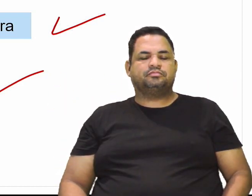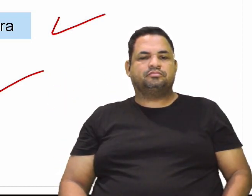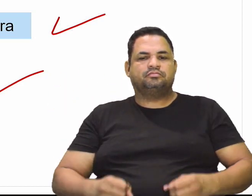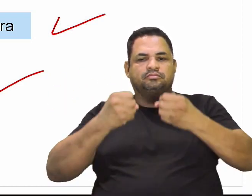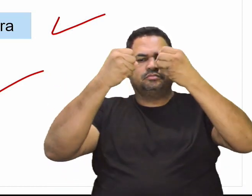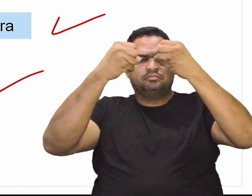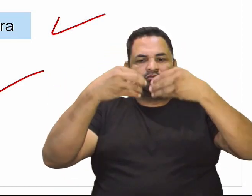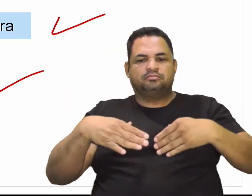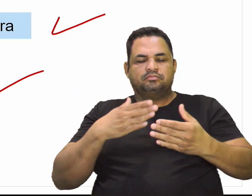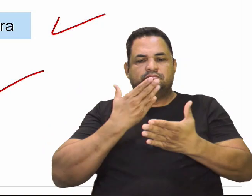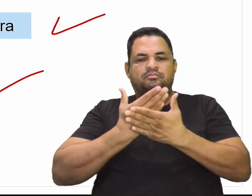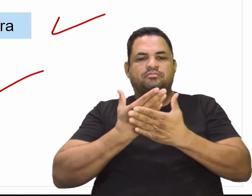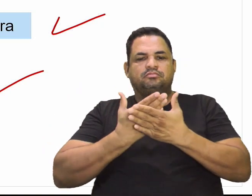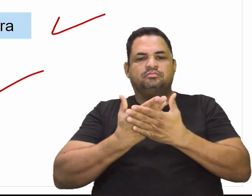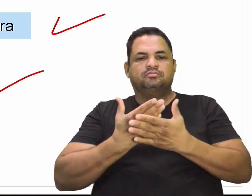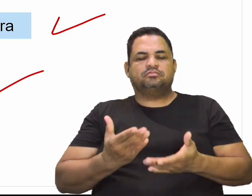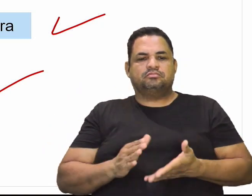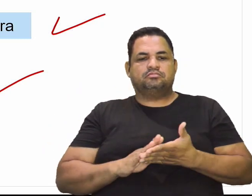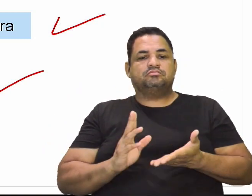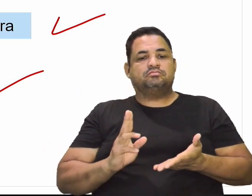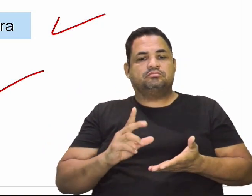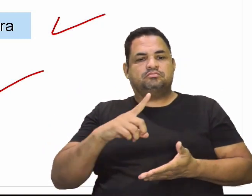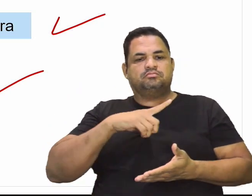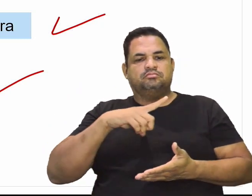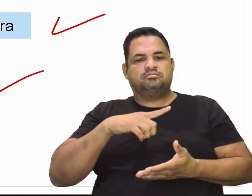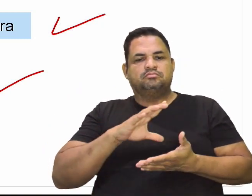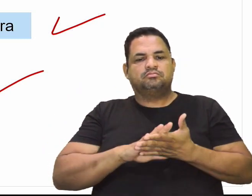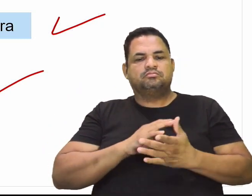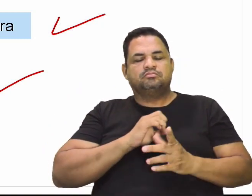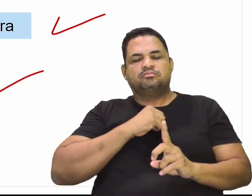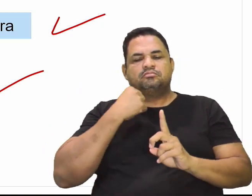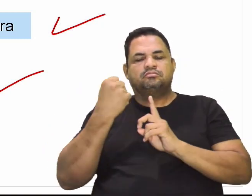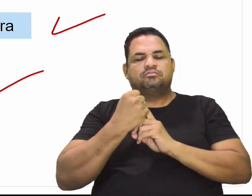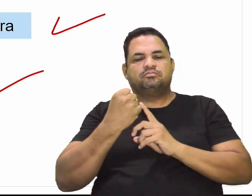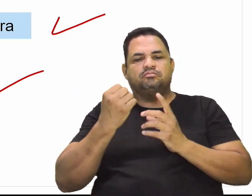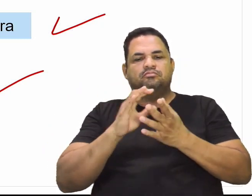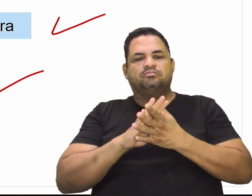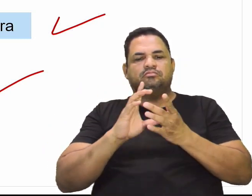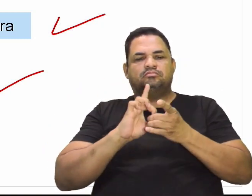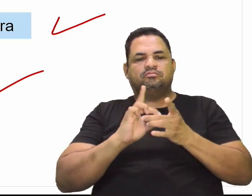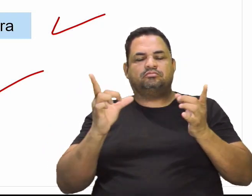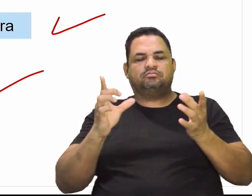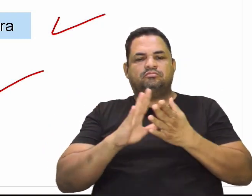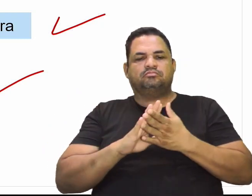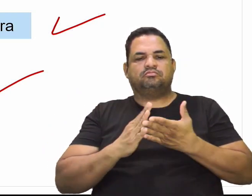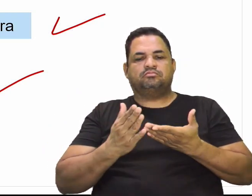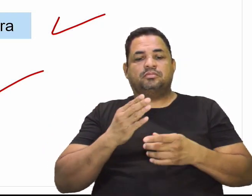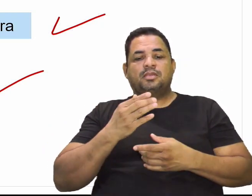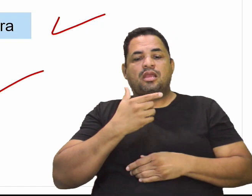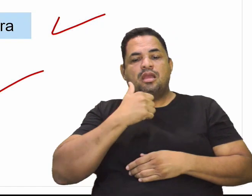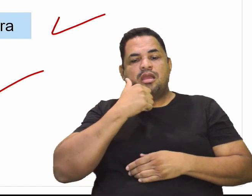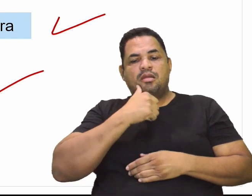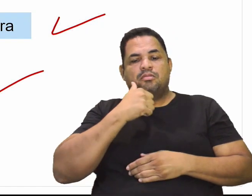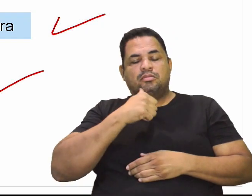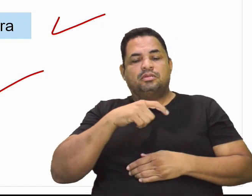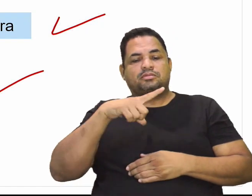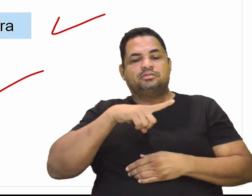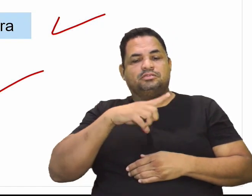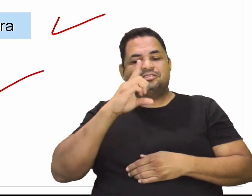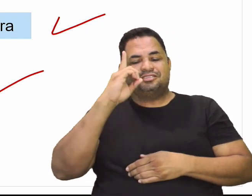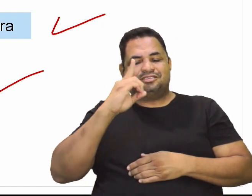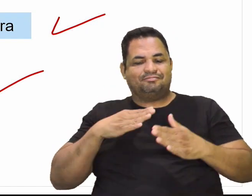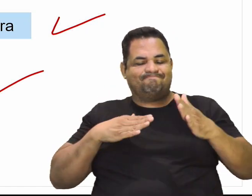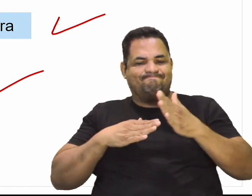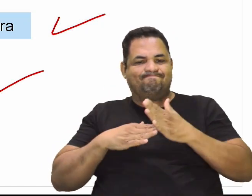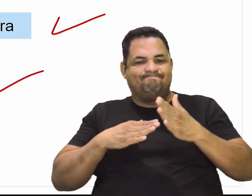na minha aula que, mesmo por ser uma sociedade democrática, a mulher tinha os direitos restritos em Atenas. Ela já